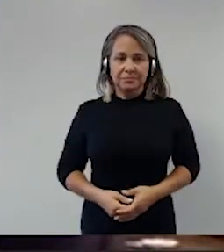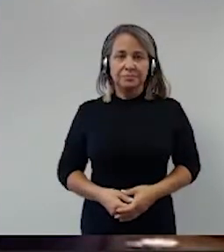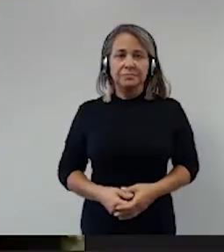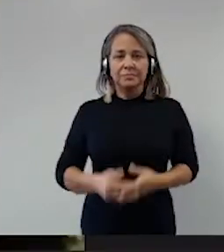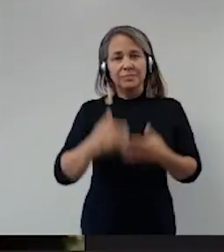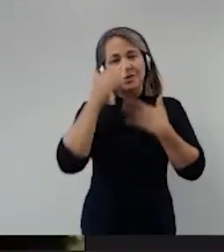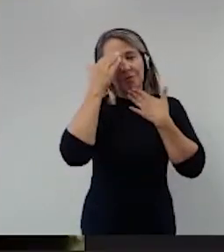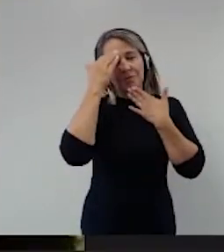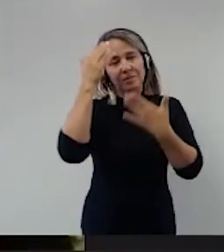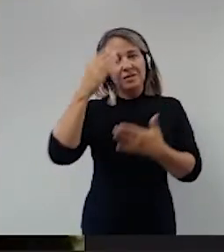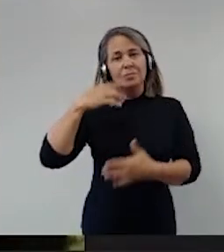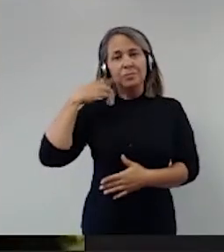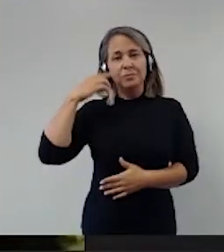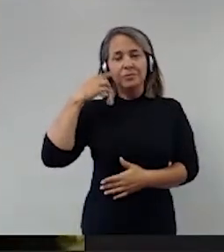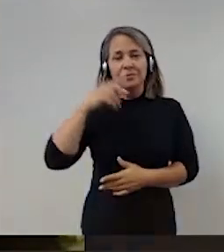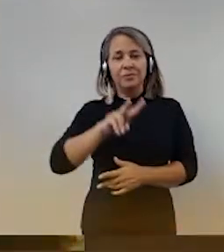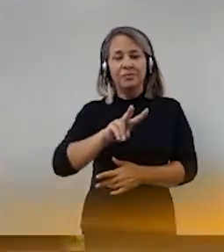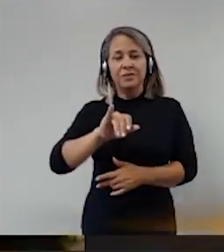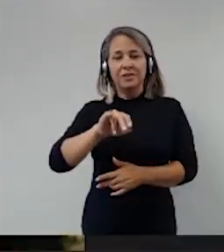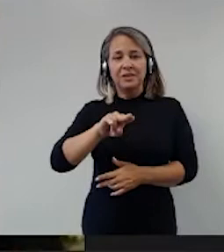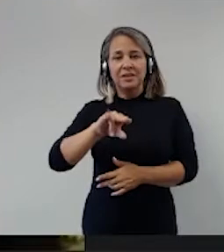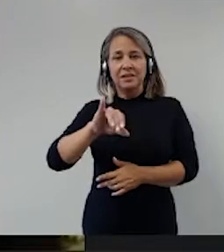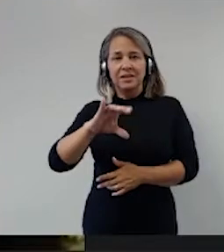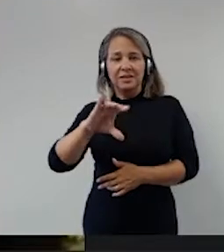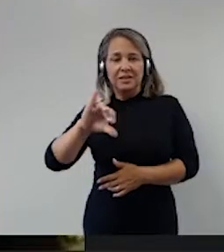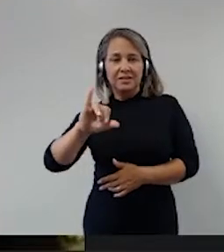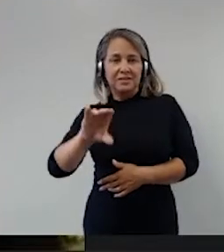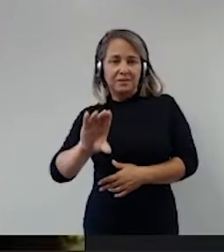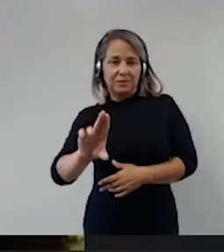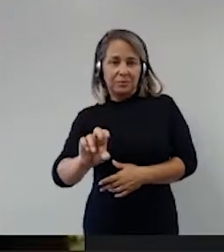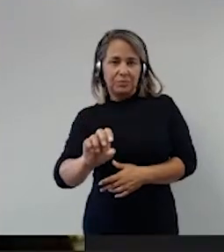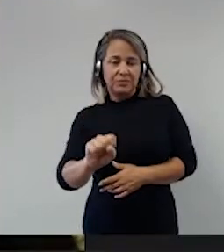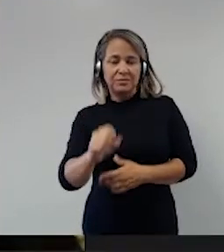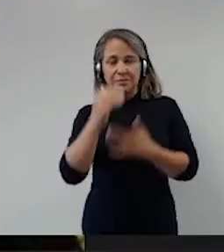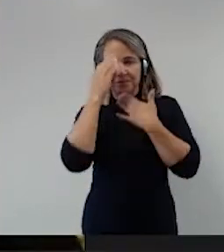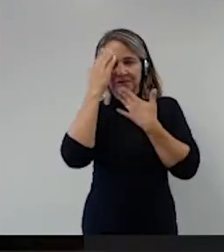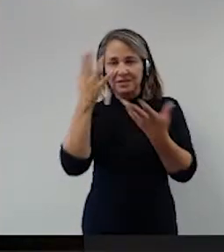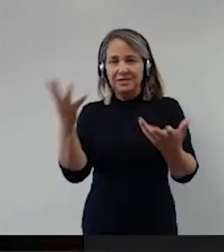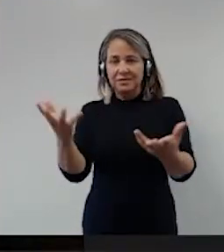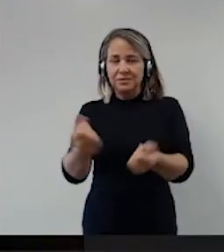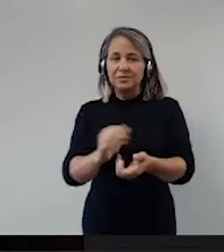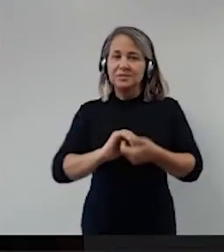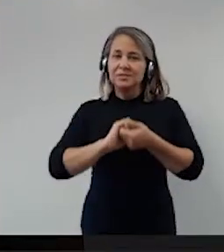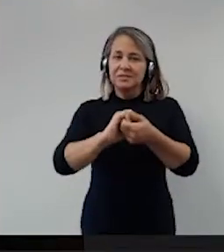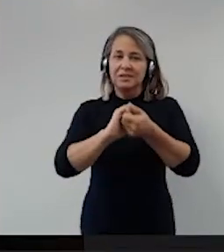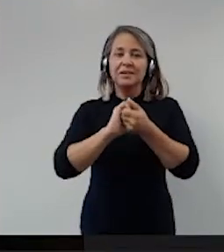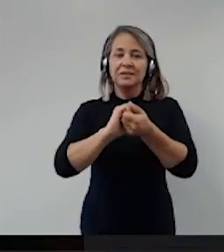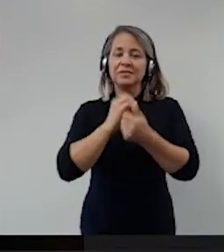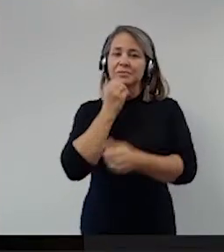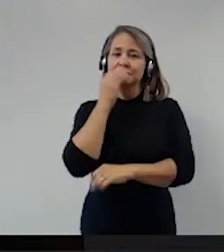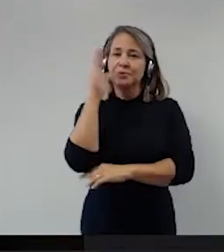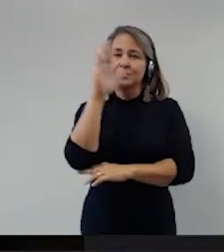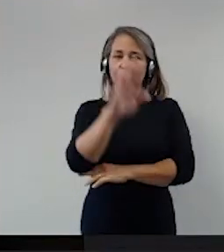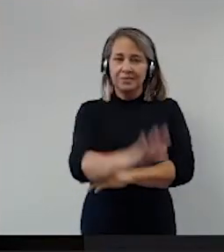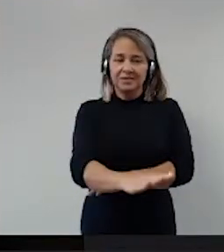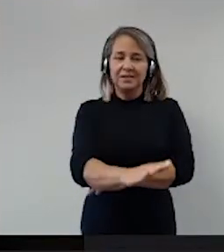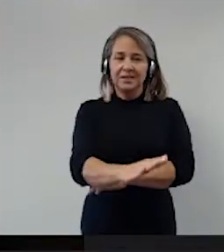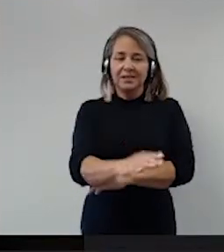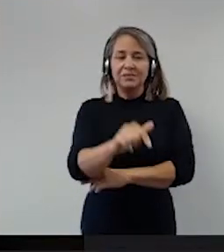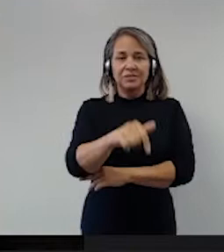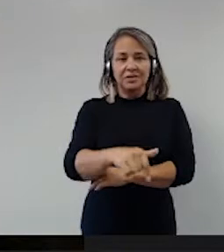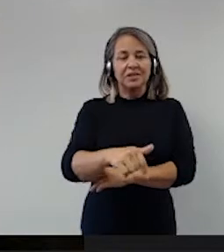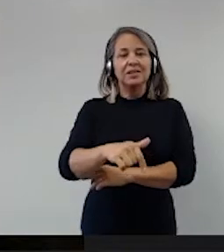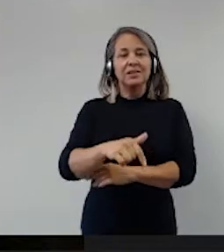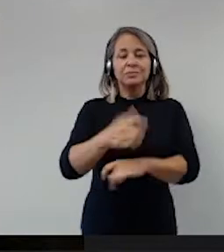Muito obrigado, doutor Vinícius, muito obrigado a todos e a todas. Saúdo a todos com um belíssimo boa tarde aqui do estado do